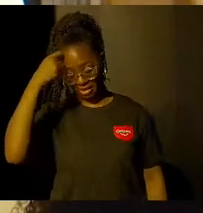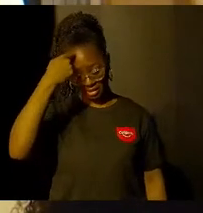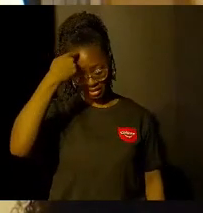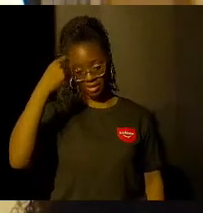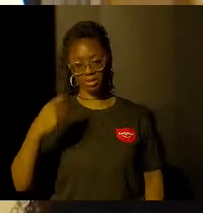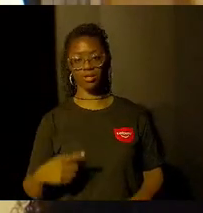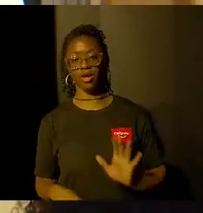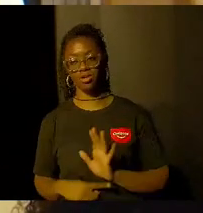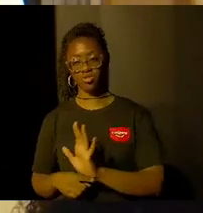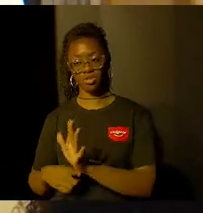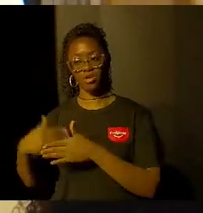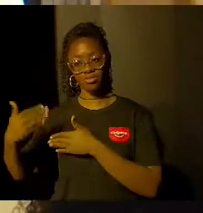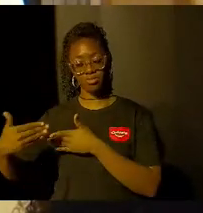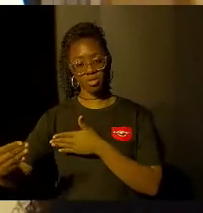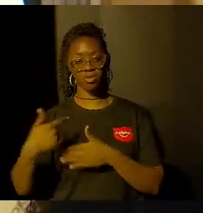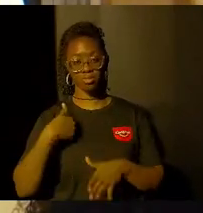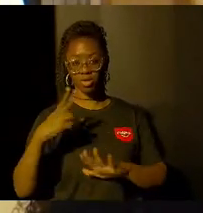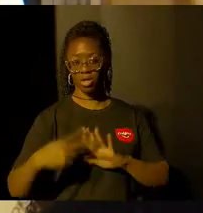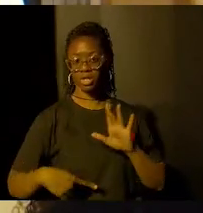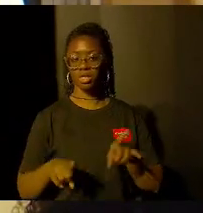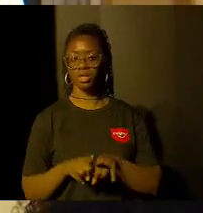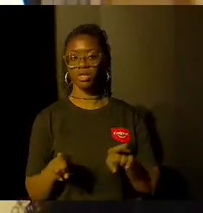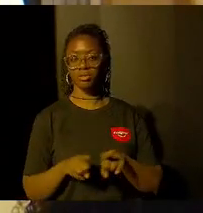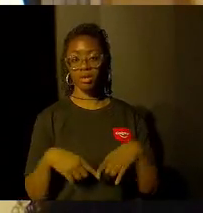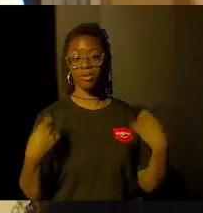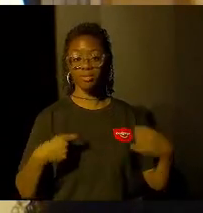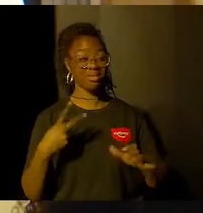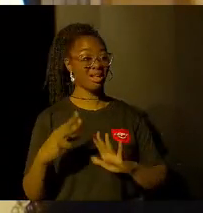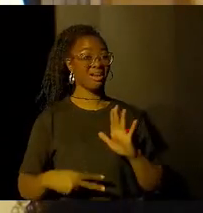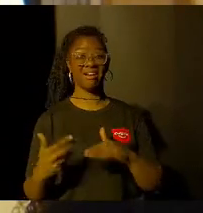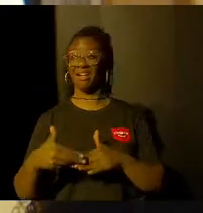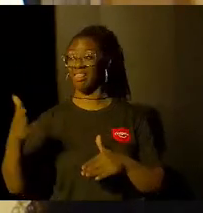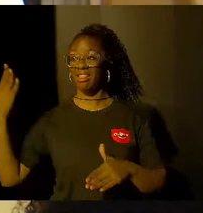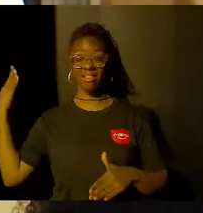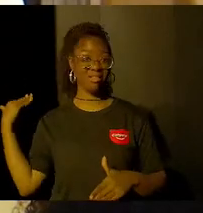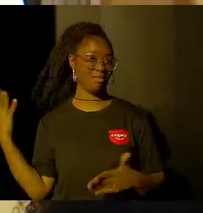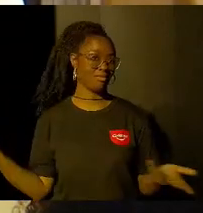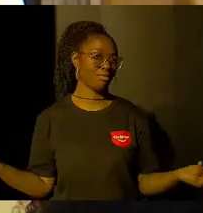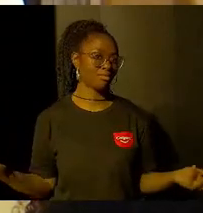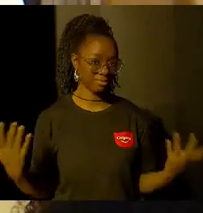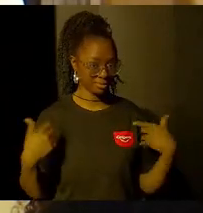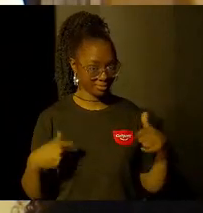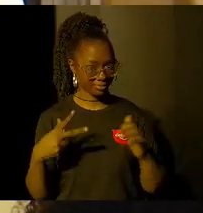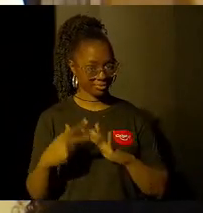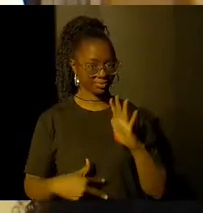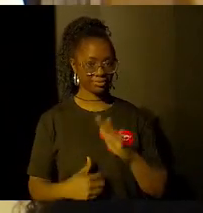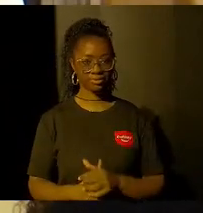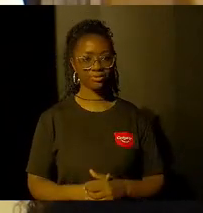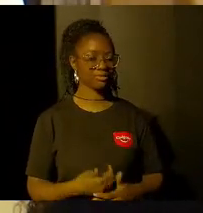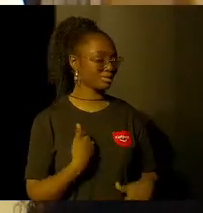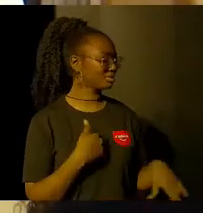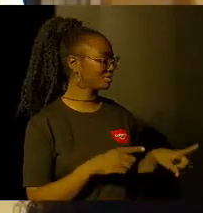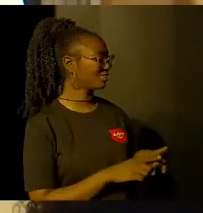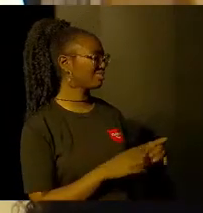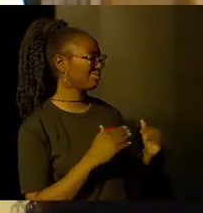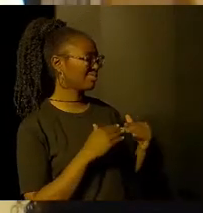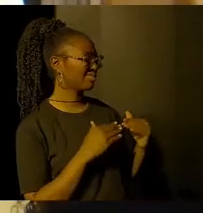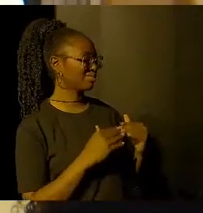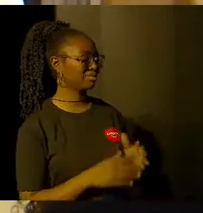ajudou ela no processo que eu quando li pensei gente eu precisava ter lido esse livro há muito tempo atrás eu também